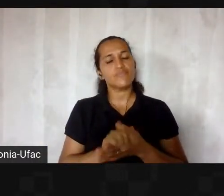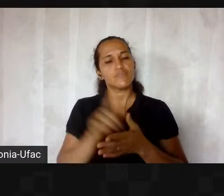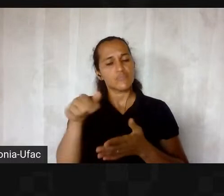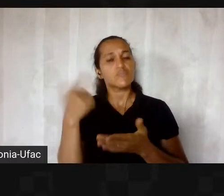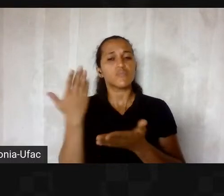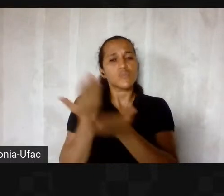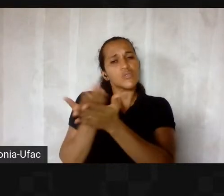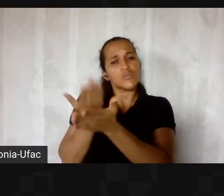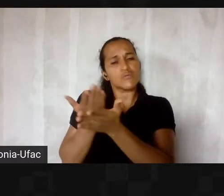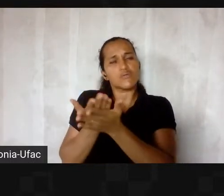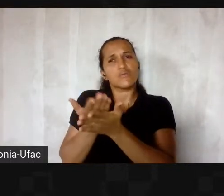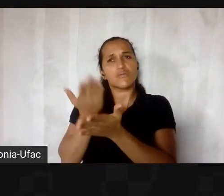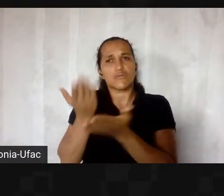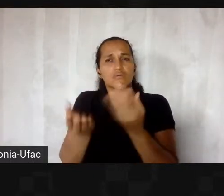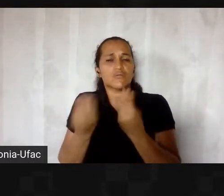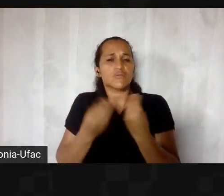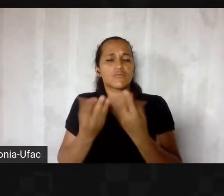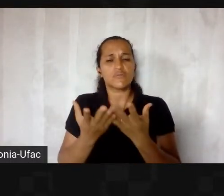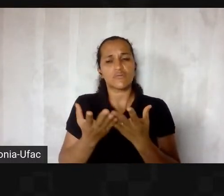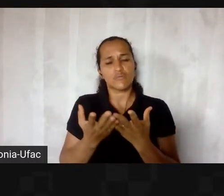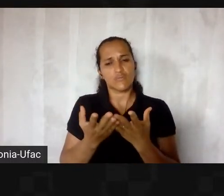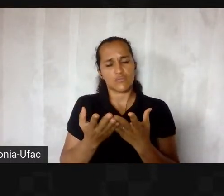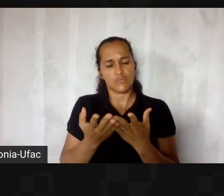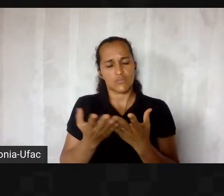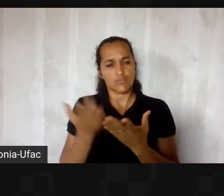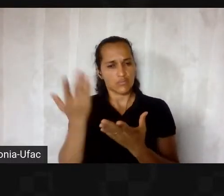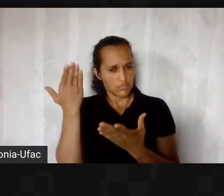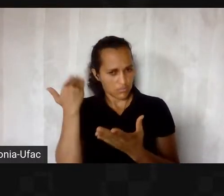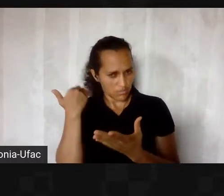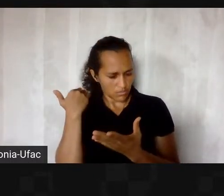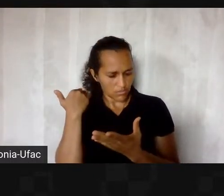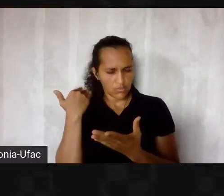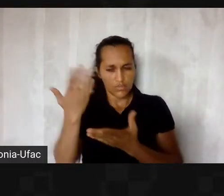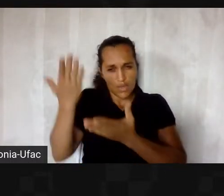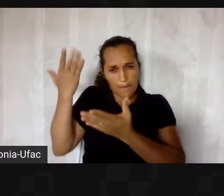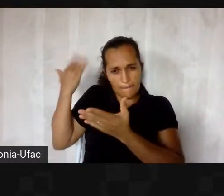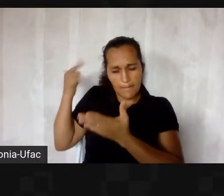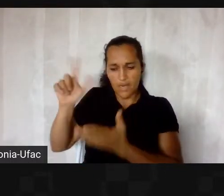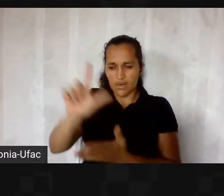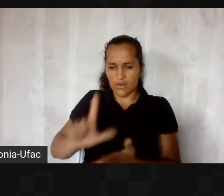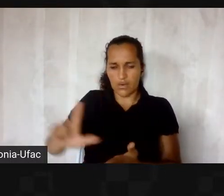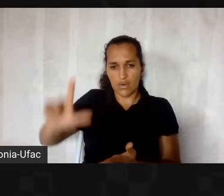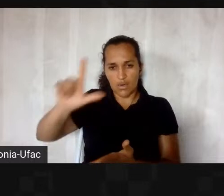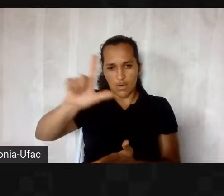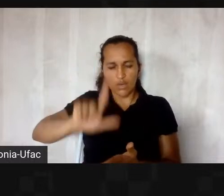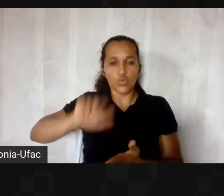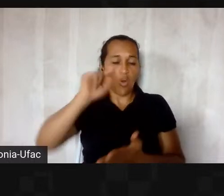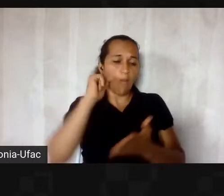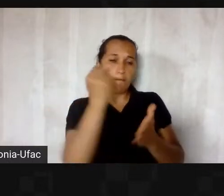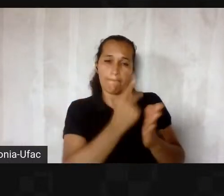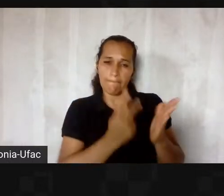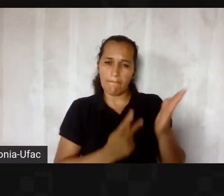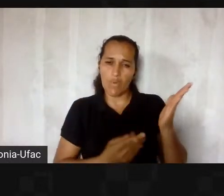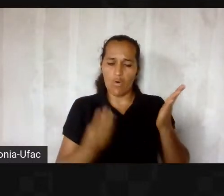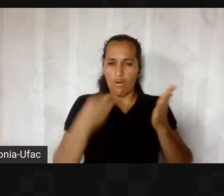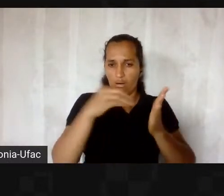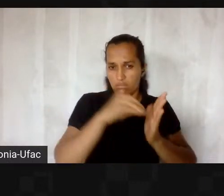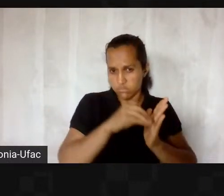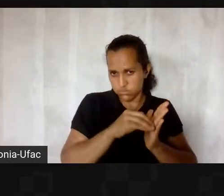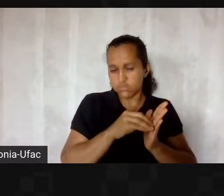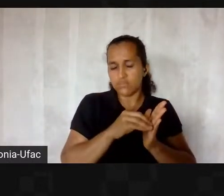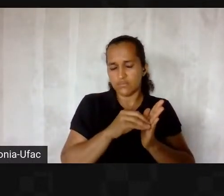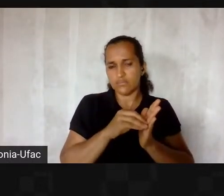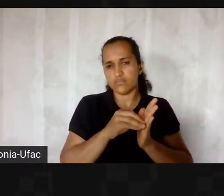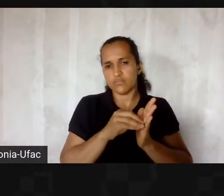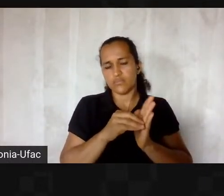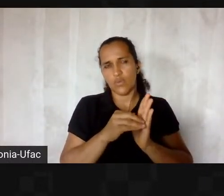desde o início da literatura, com os poetas, do início do